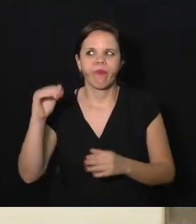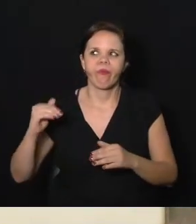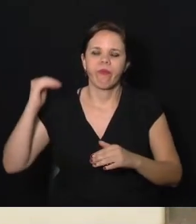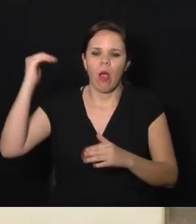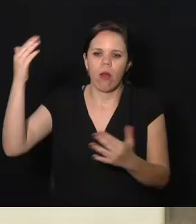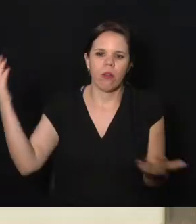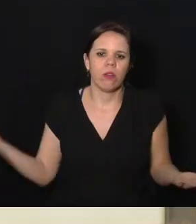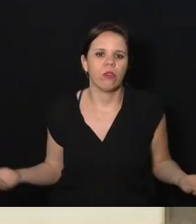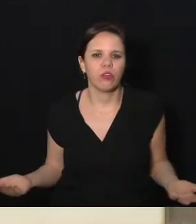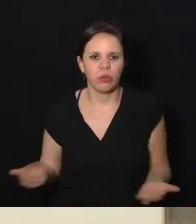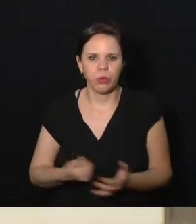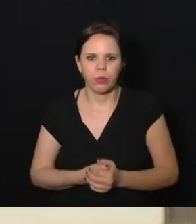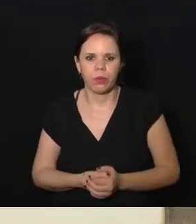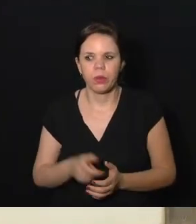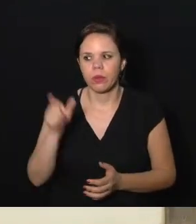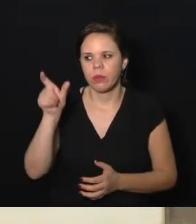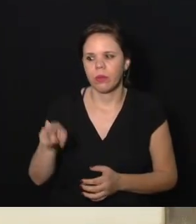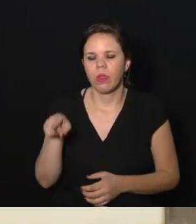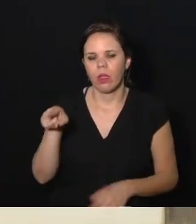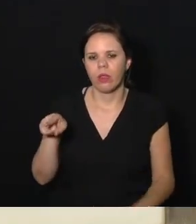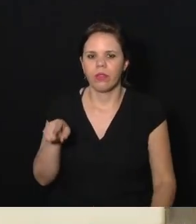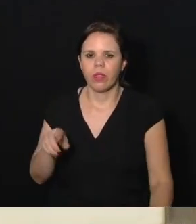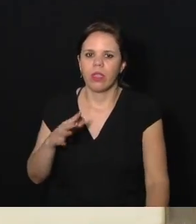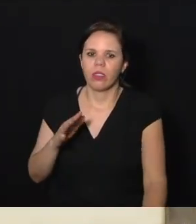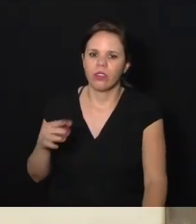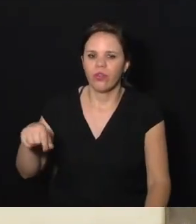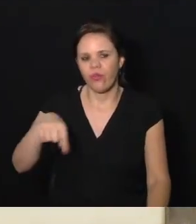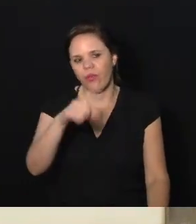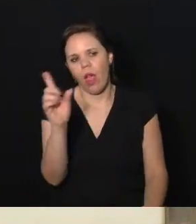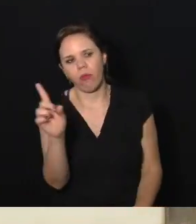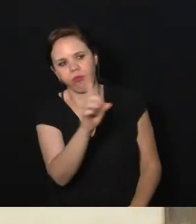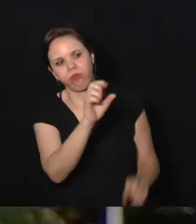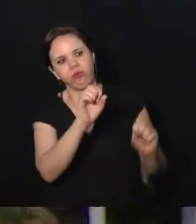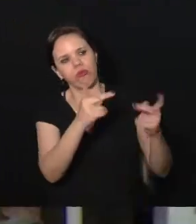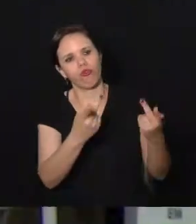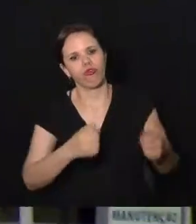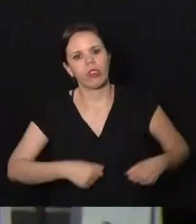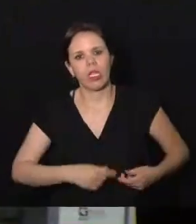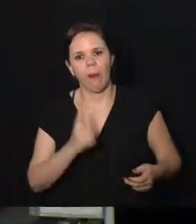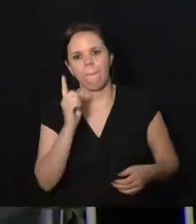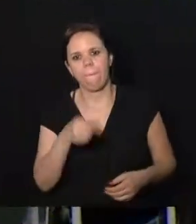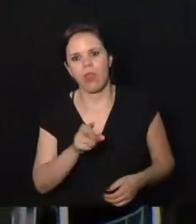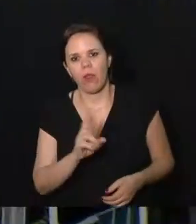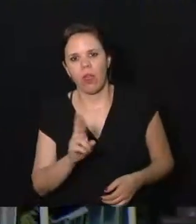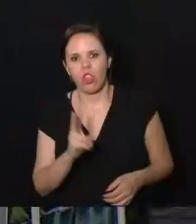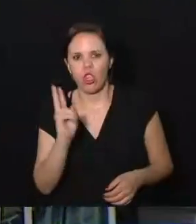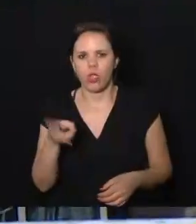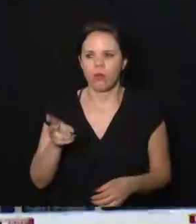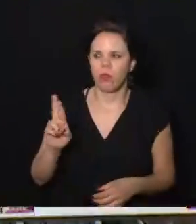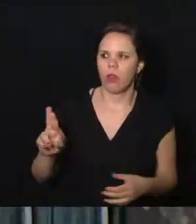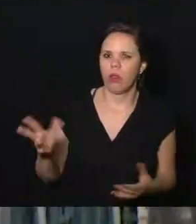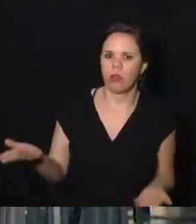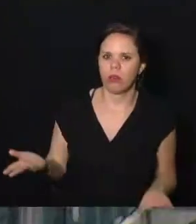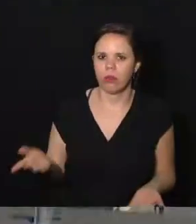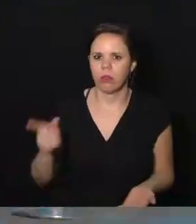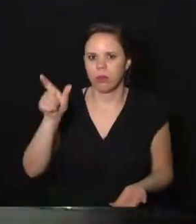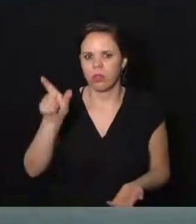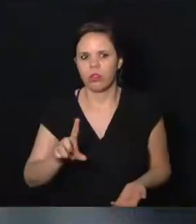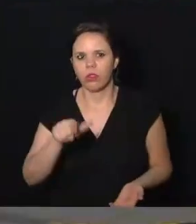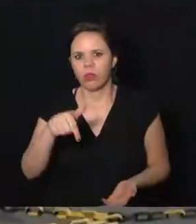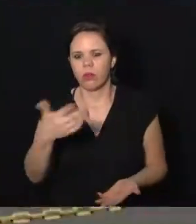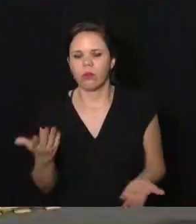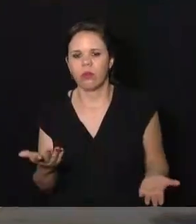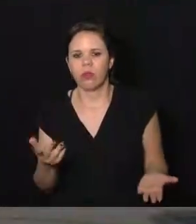maiores. O consumidor, em muitos casos, vai até o shopping, gasta R$1.000, gasta R$2.000 e depois ainda